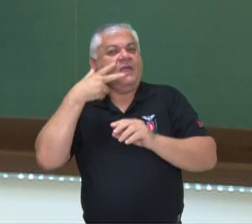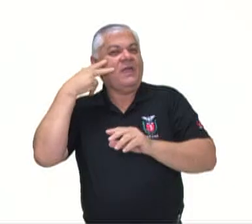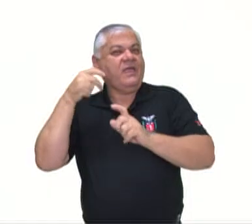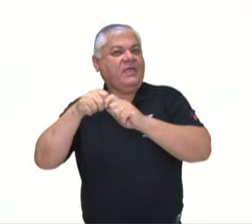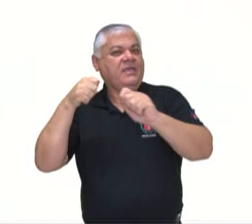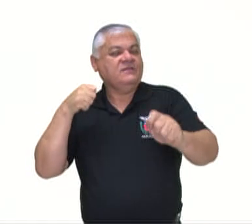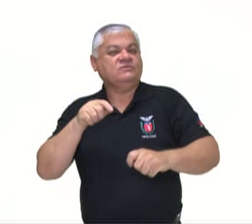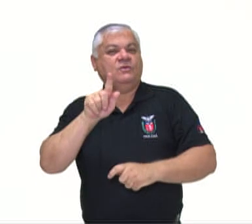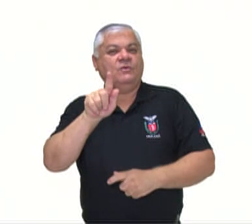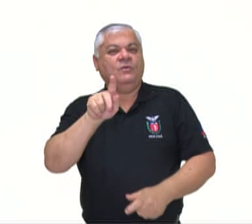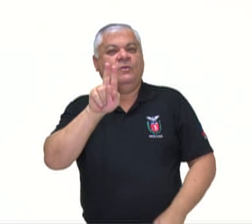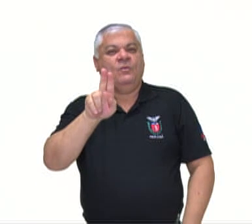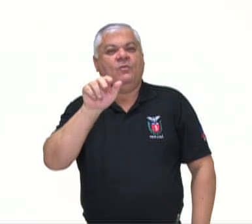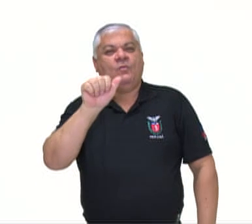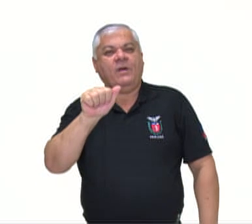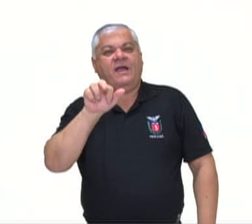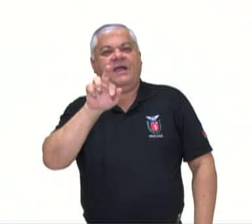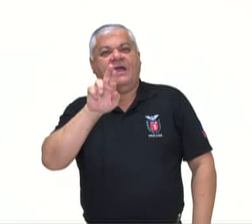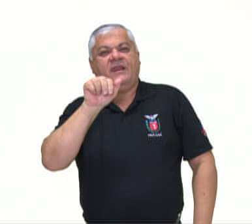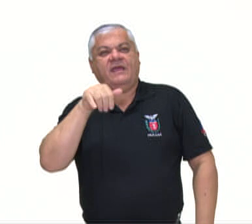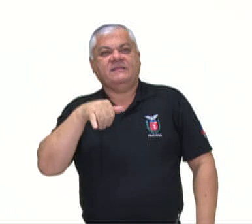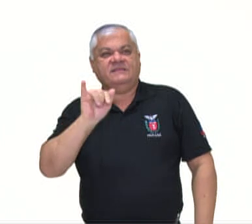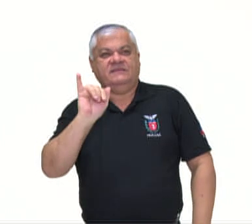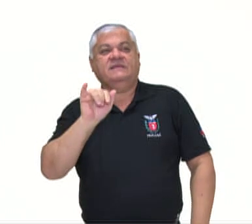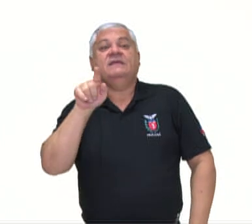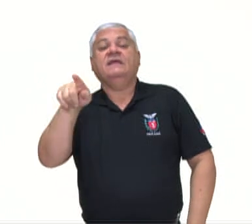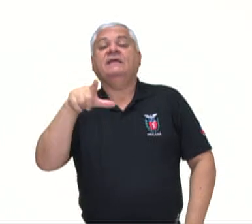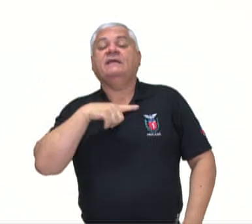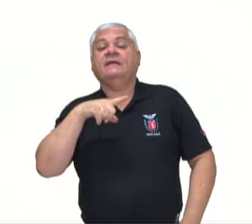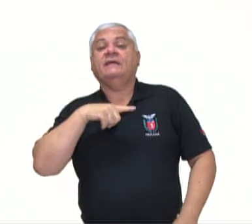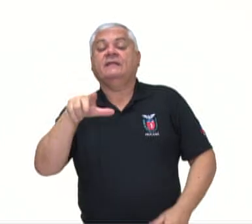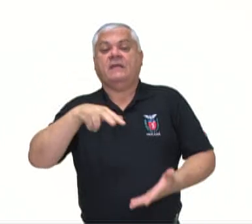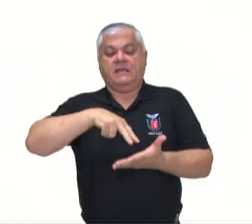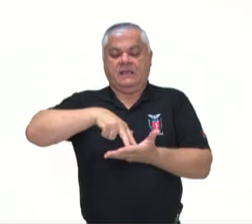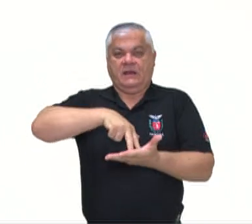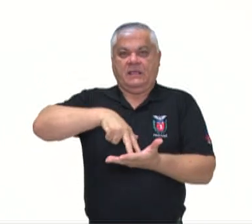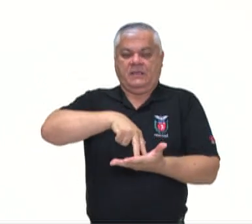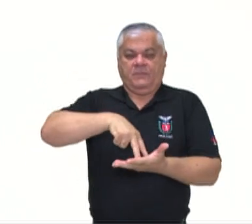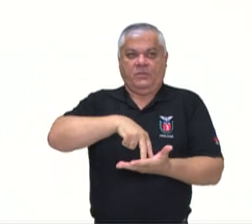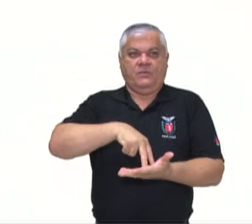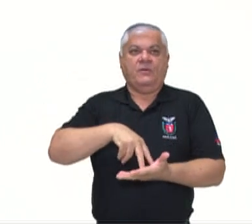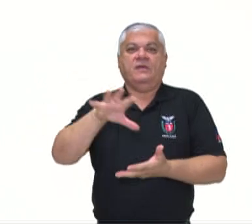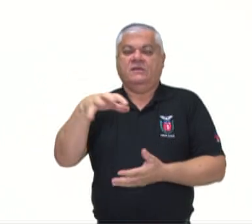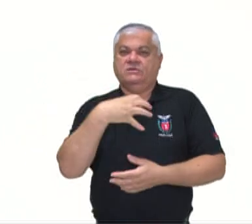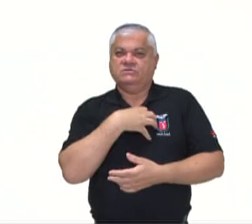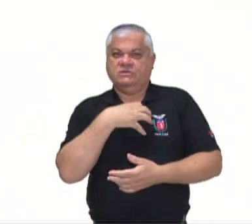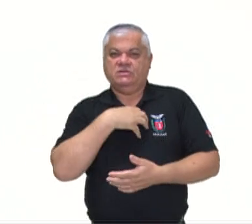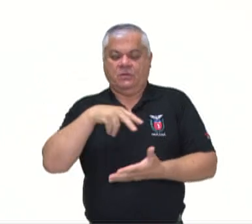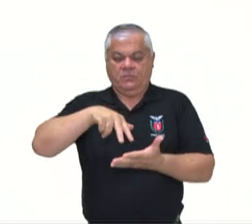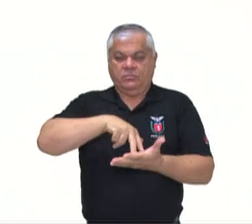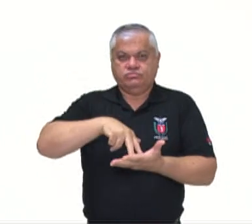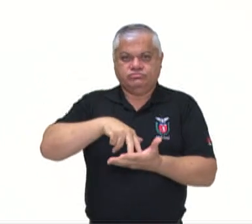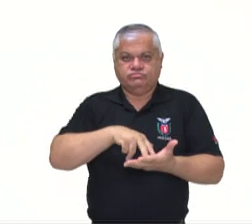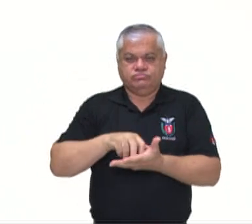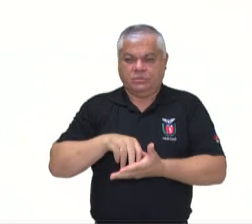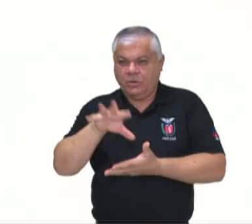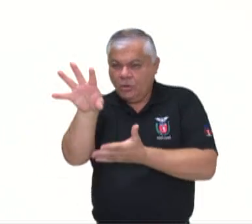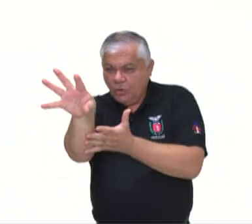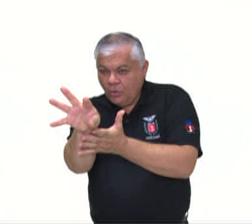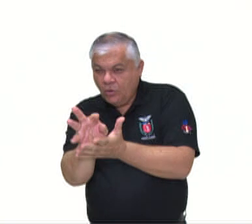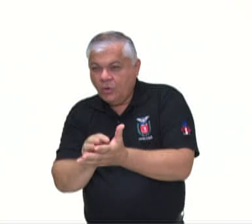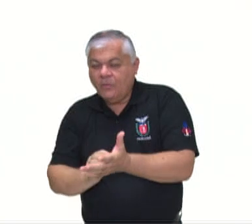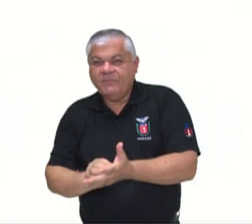É uma luta indígena que tem ênfase no equilíbrio. Os gestos são baseados nos movimentos de animais e